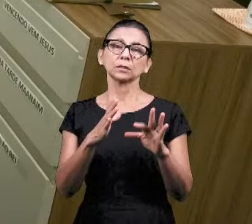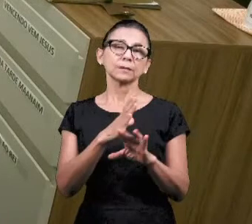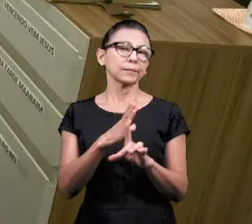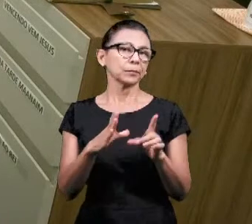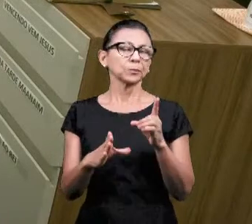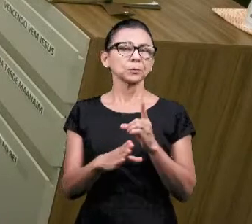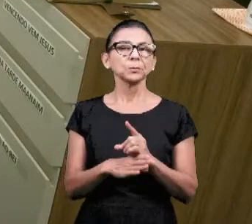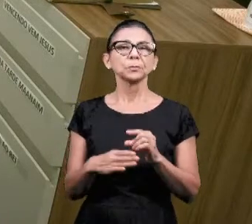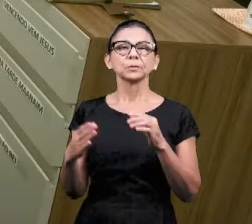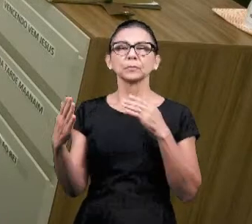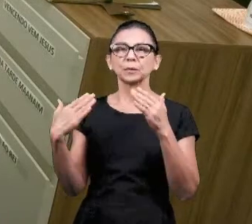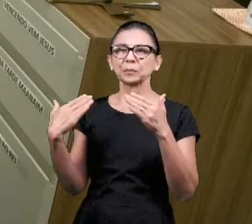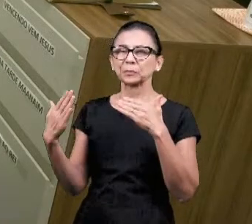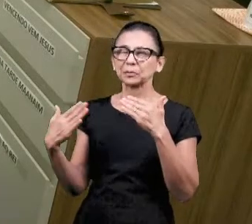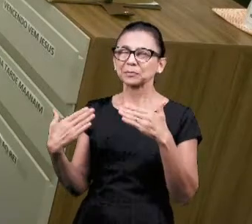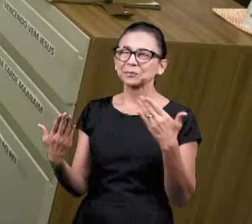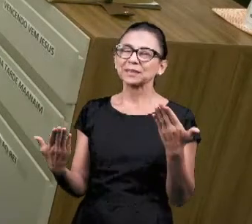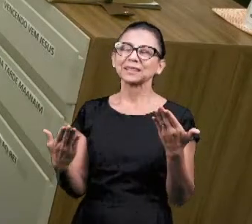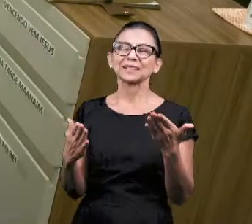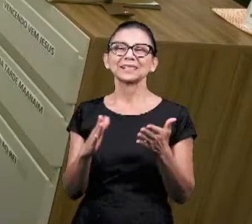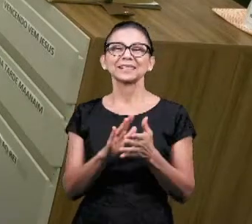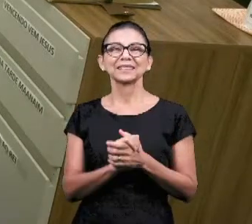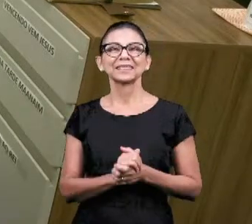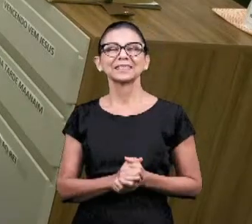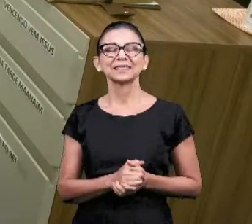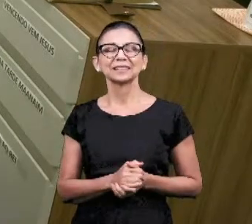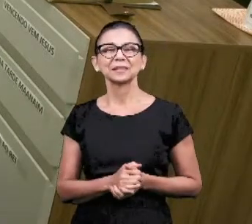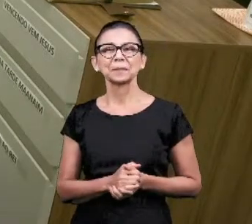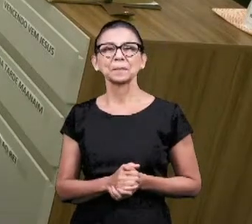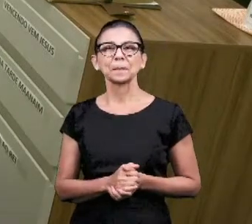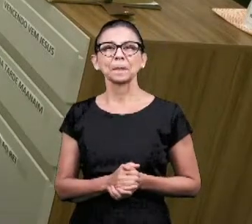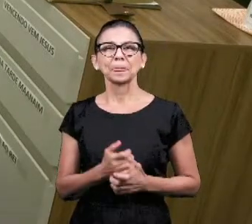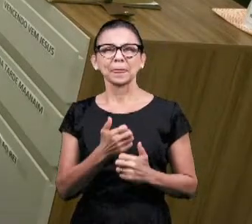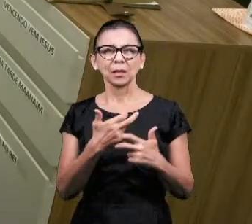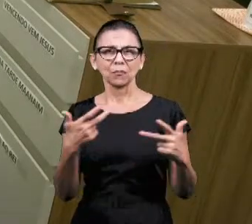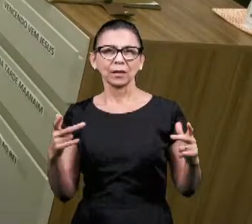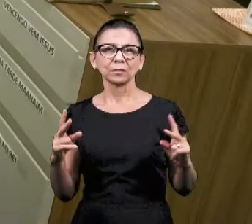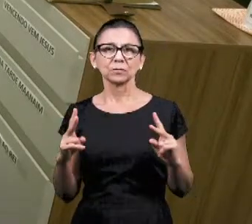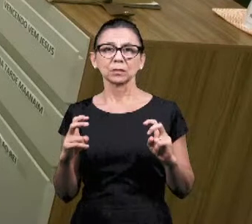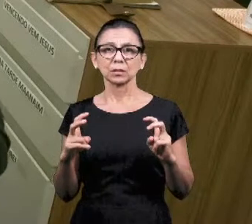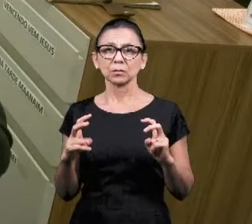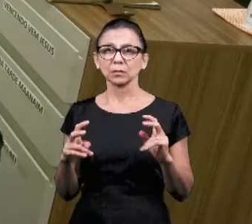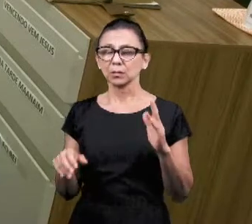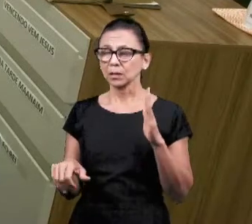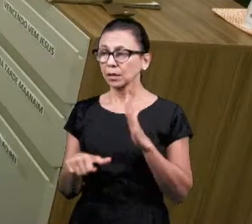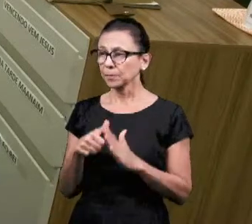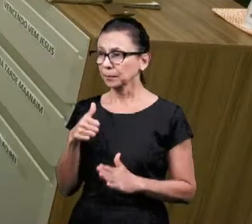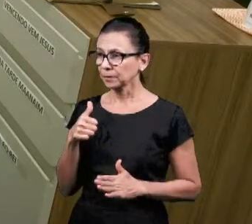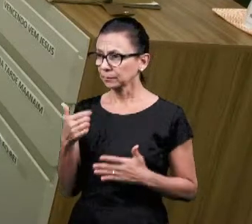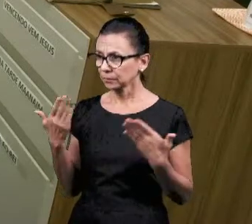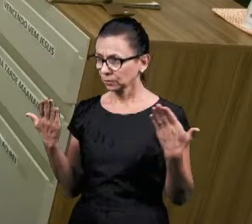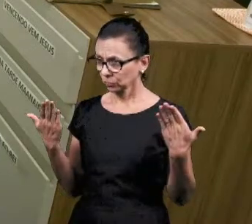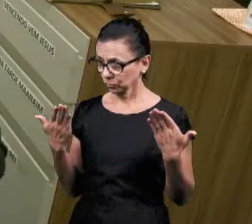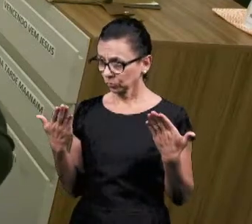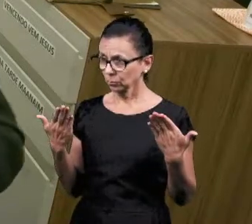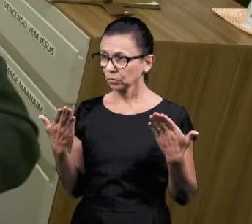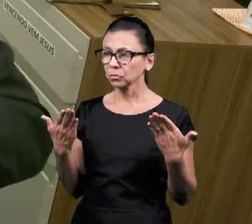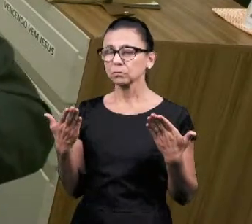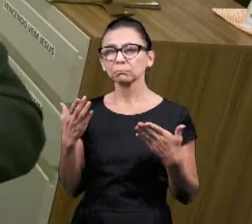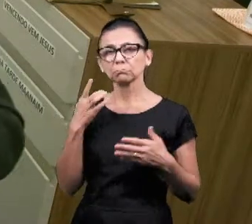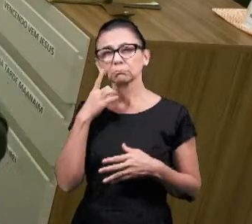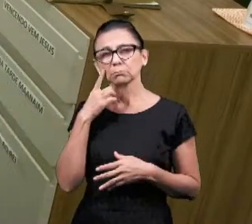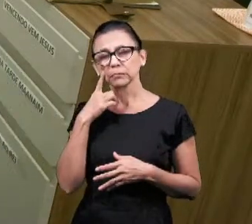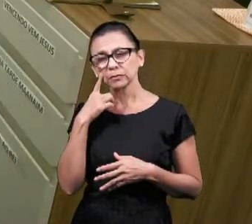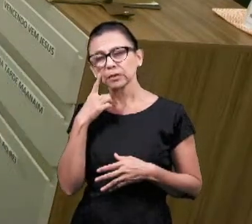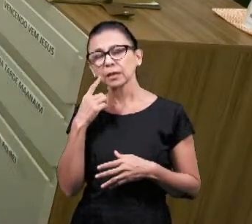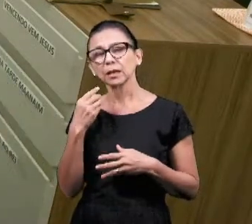o culto, a gente fala um pouco sobre a vida do pastor. Sendo a primeira vez que o senhor está vindo hoje, pastor, a gente vai começar a saber do senhor